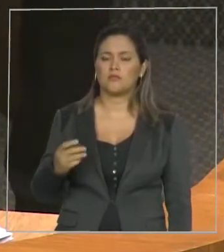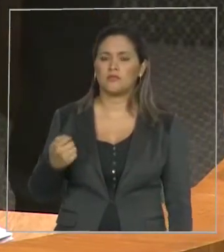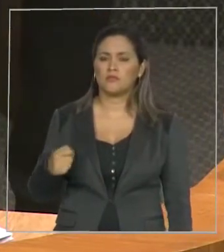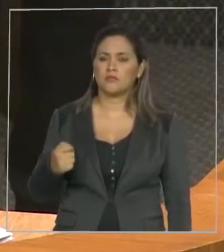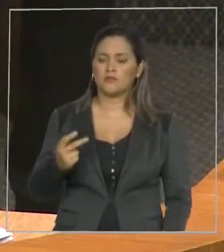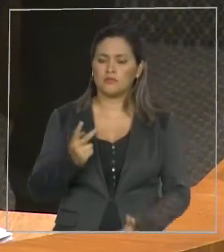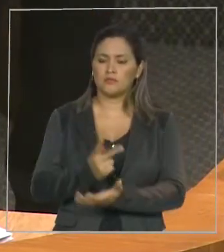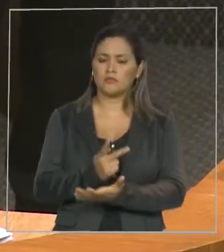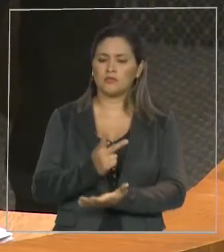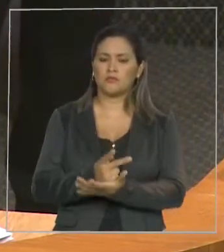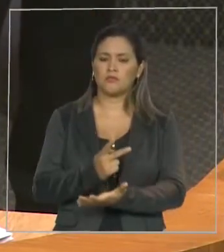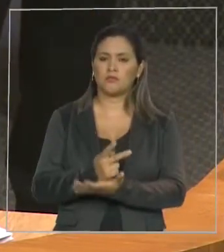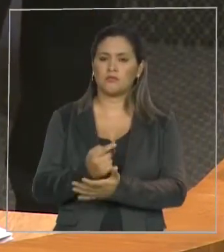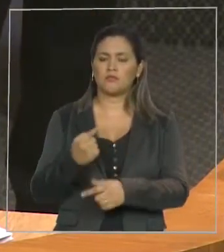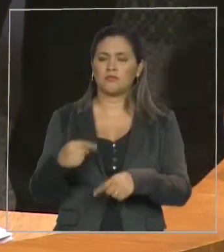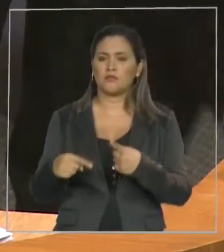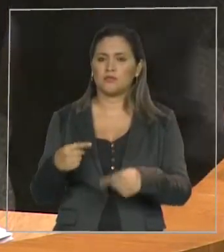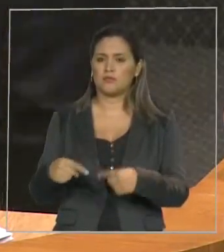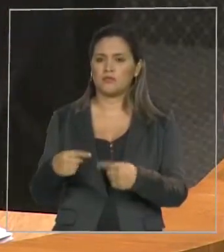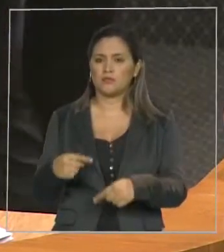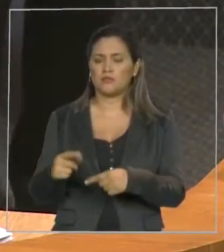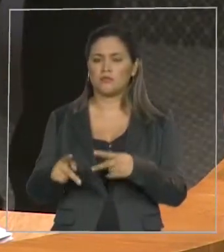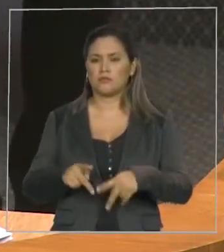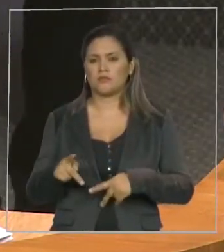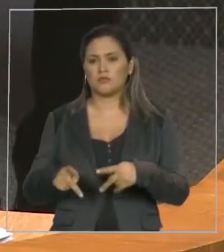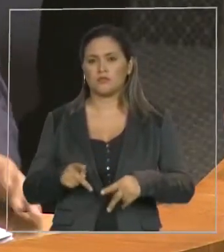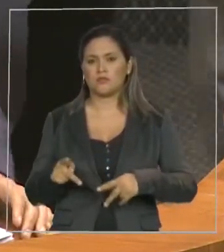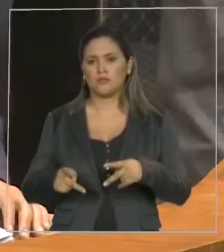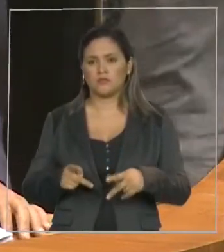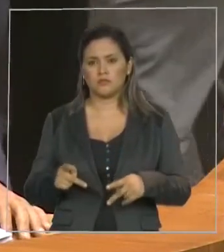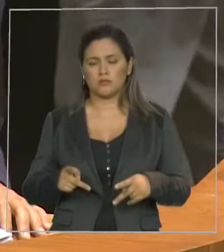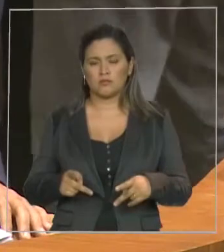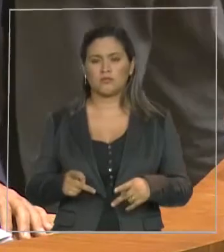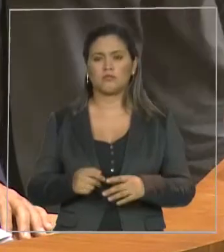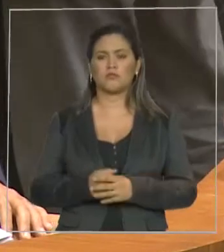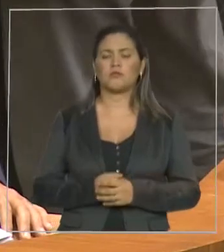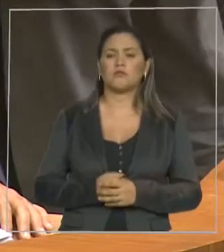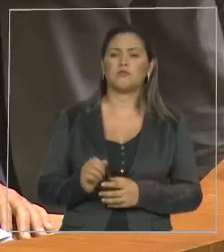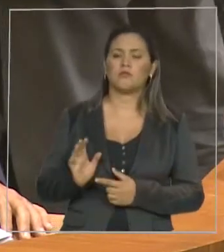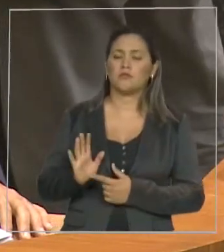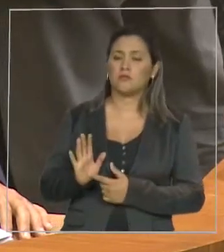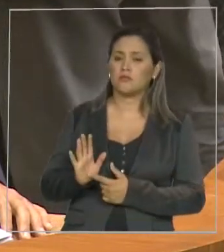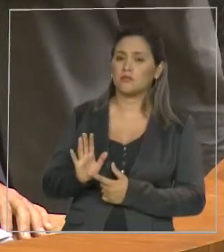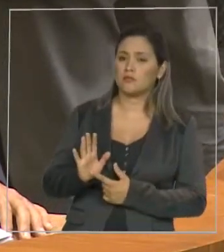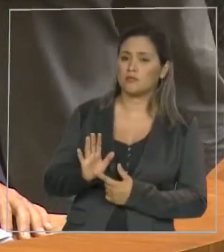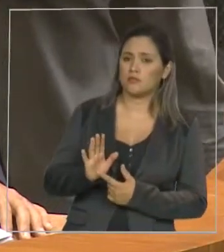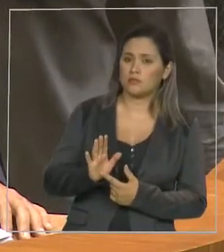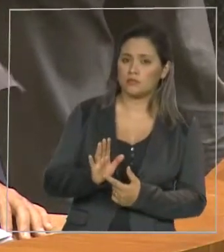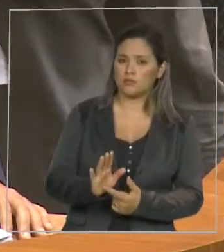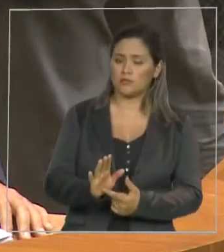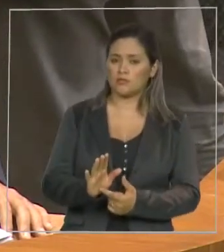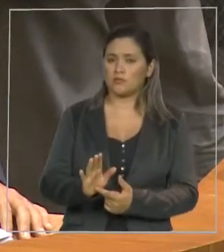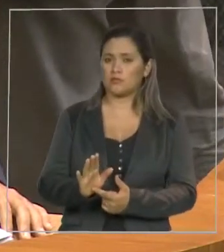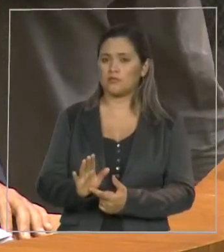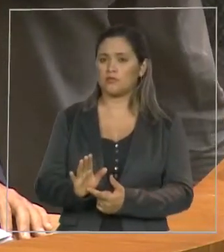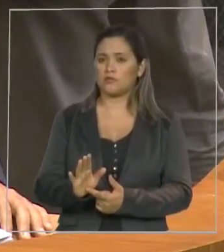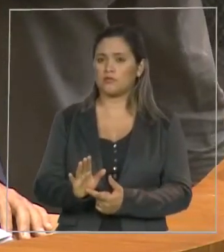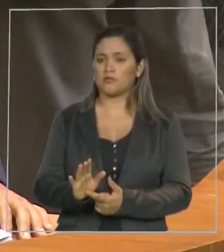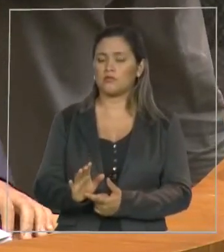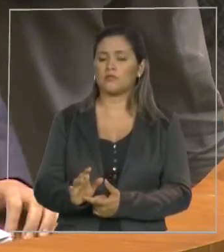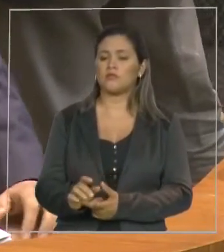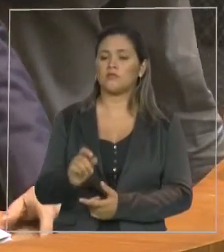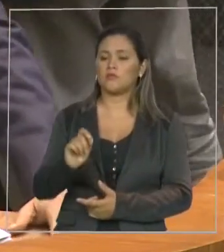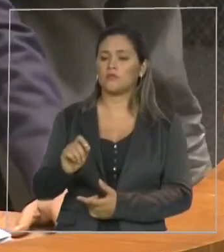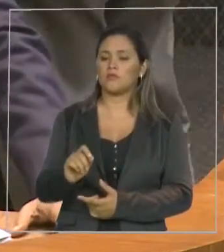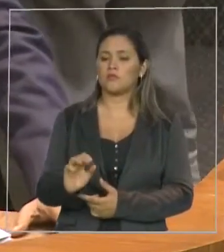campo democrático e popular, no campo das esquerdas, apontando este caminho como o caminho mais acertado